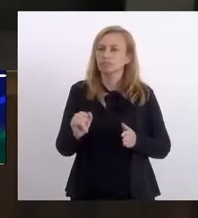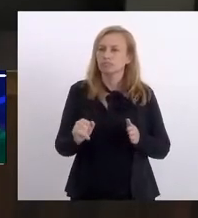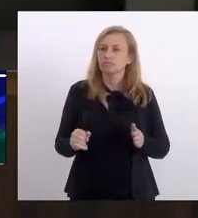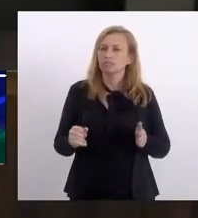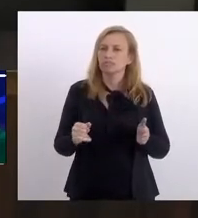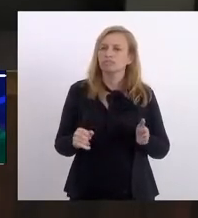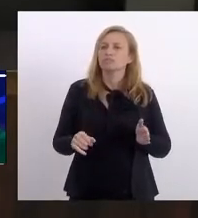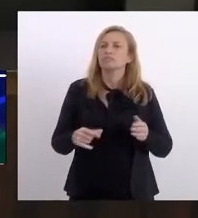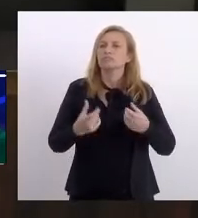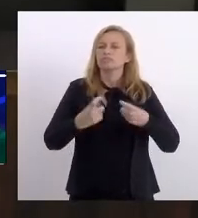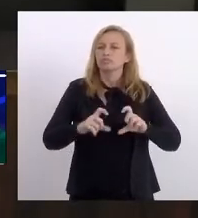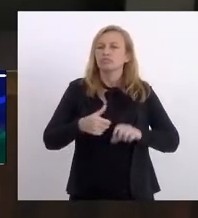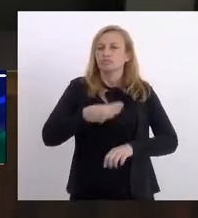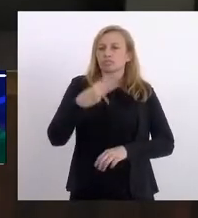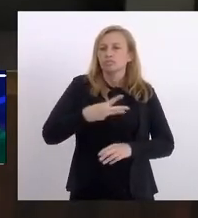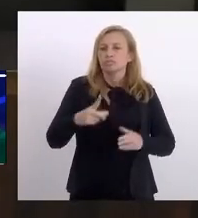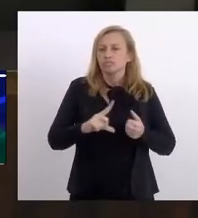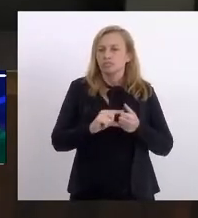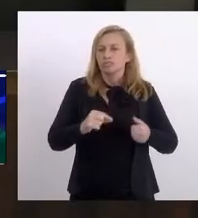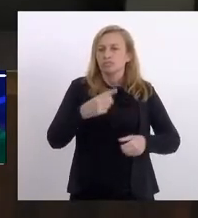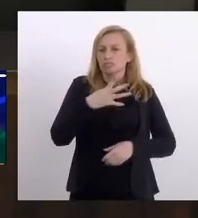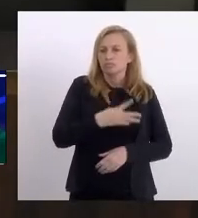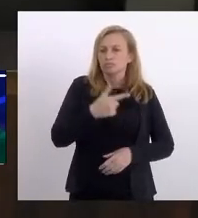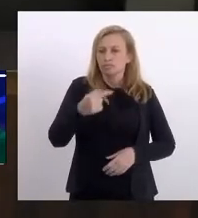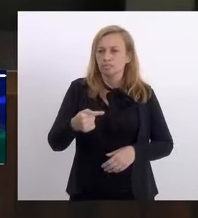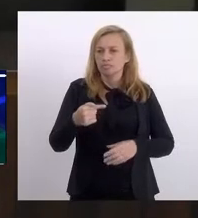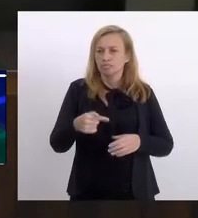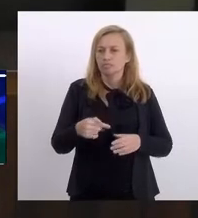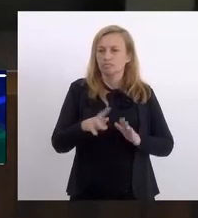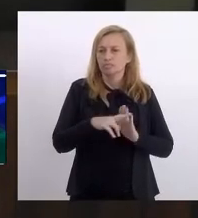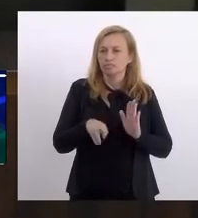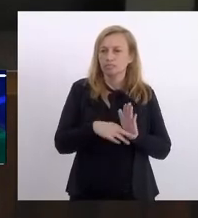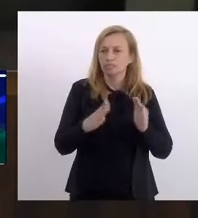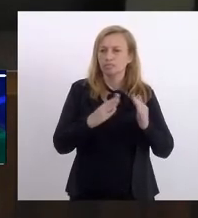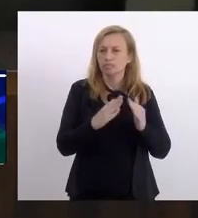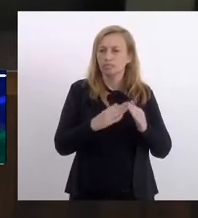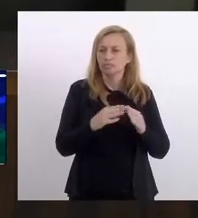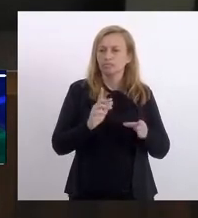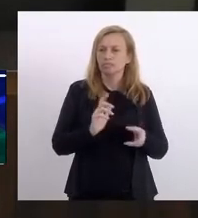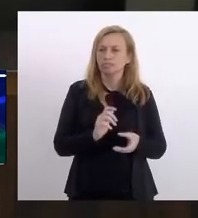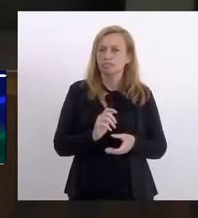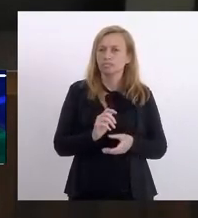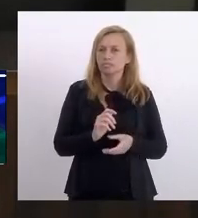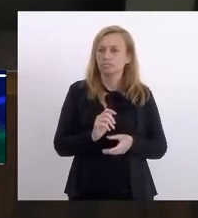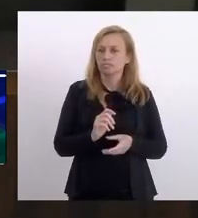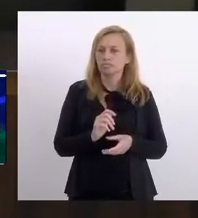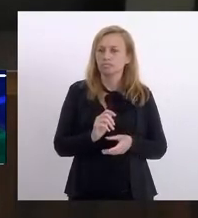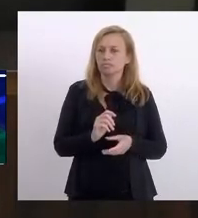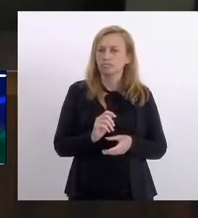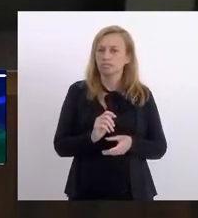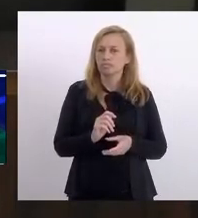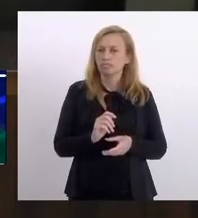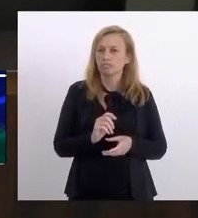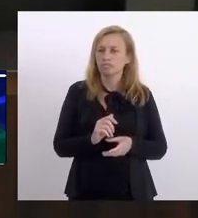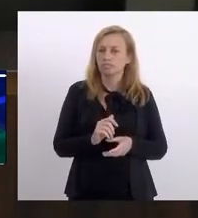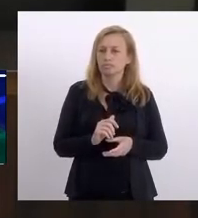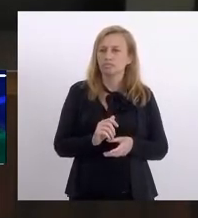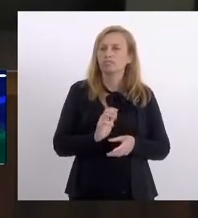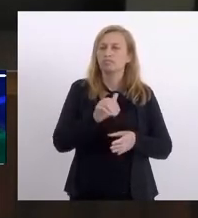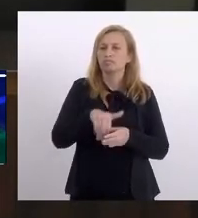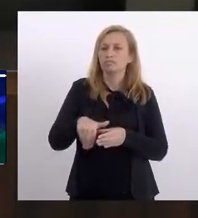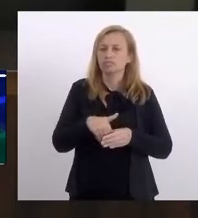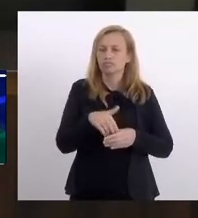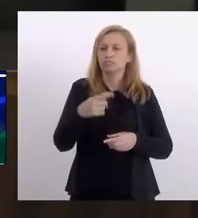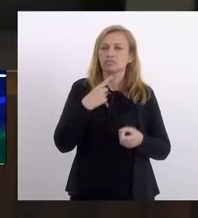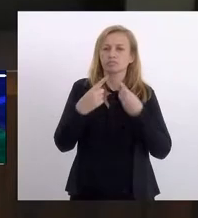com o parágrafo 3º do artigo 47 do regimento interno, em votação ordinária, em tramitação ordinária, em votação,